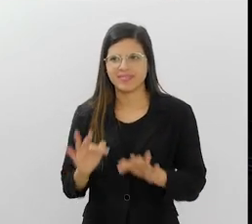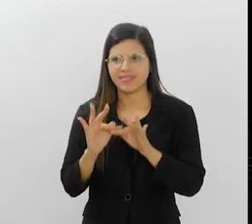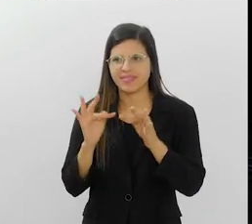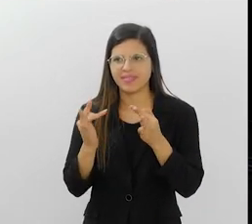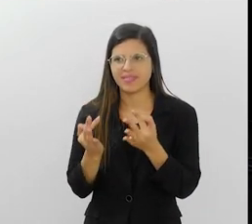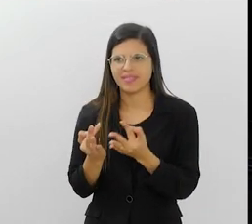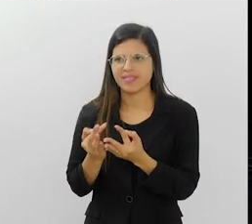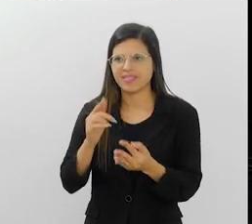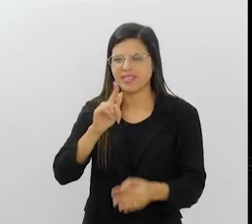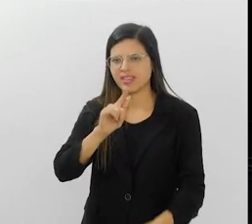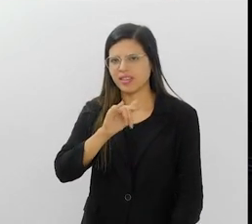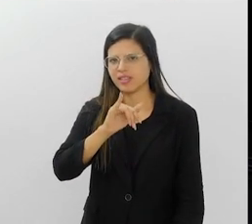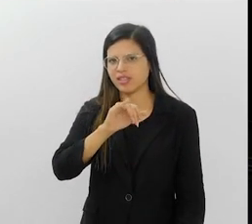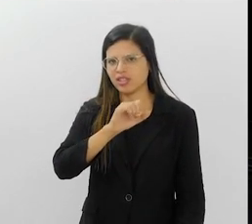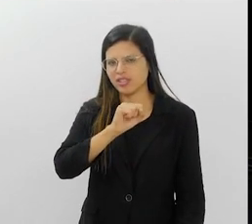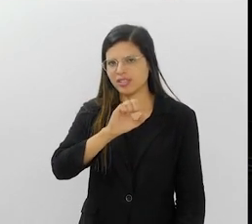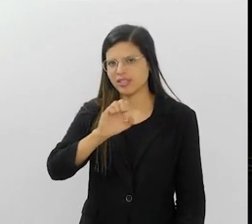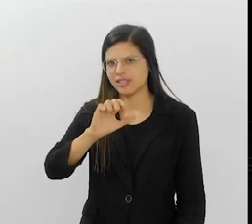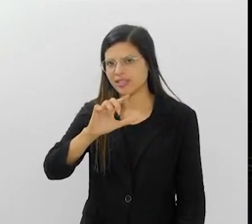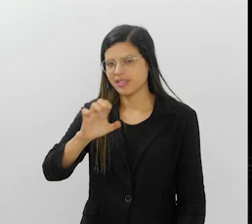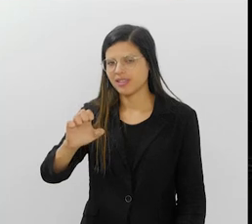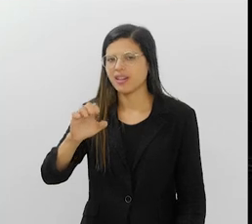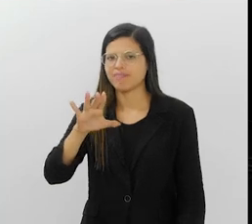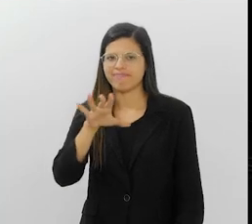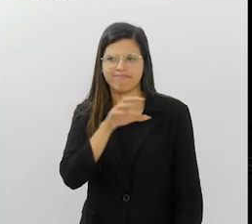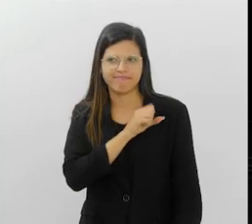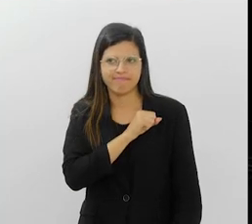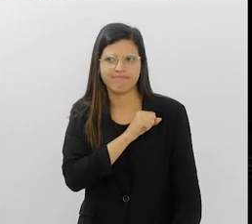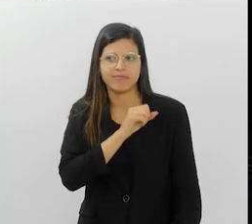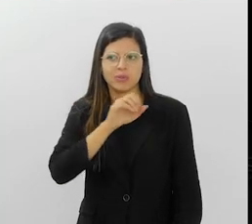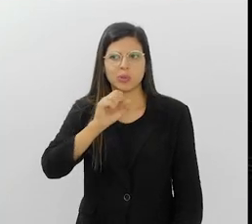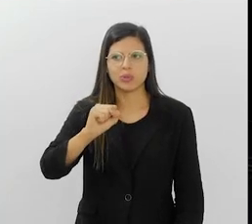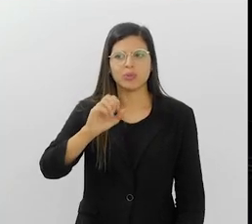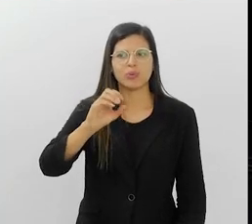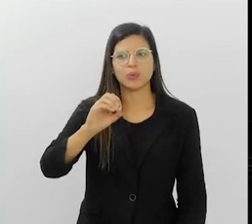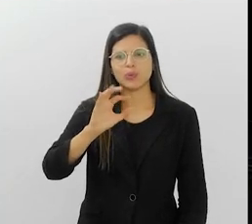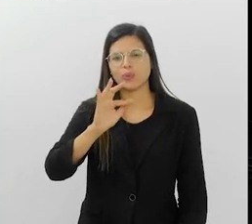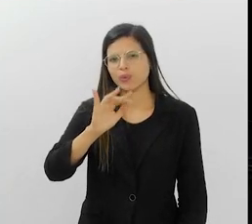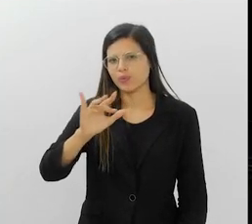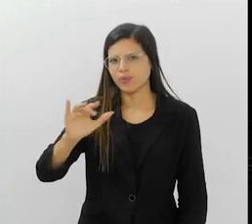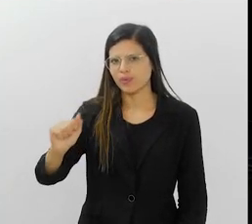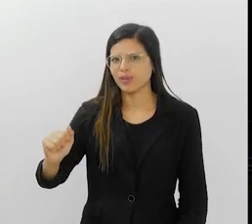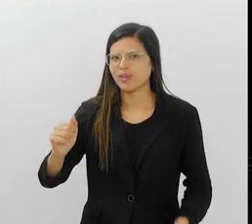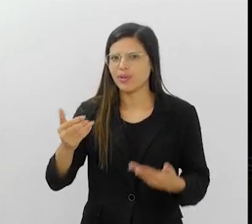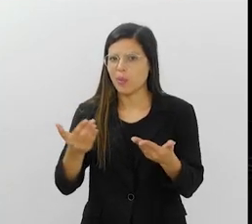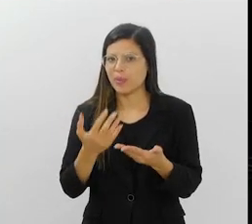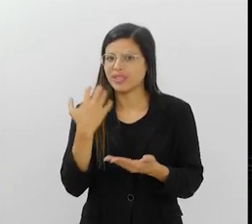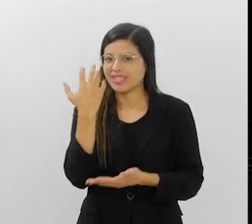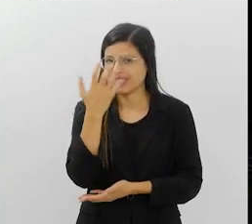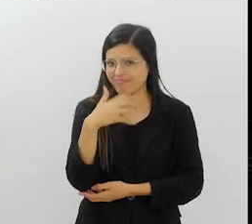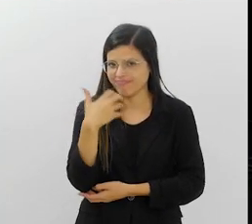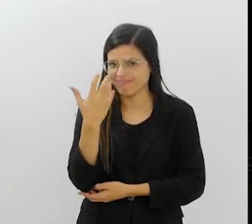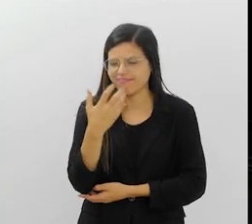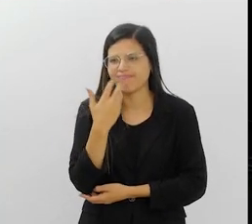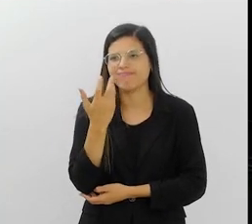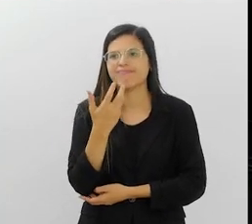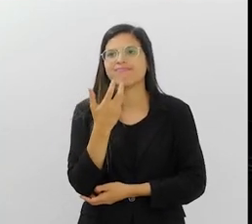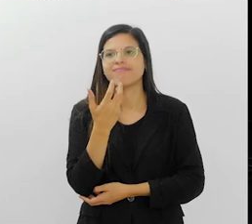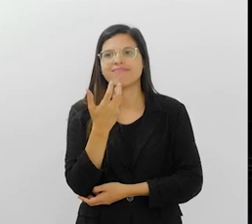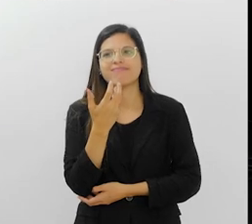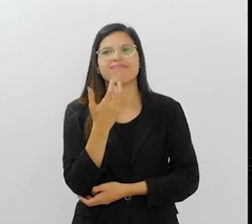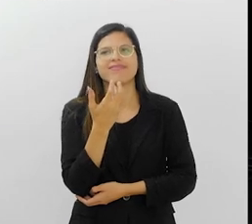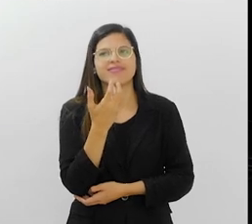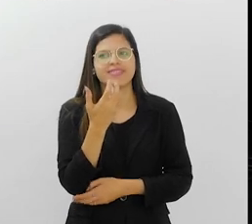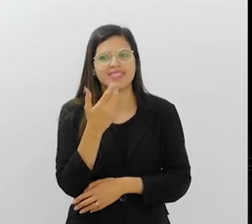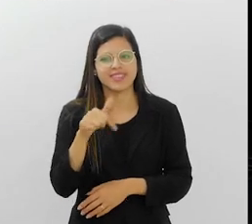família, Gisele, o amor da minha vida. Sofia, que hoje canta. É, uma coisa que eu